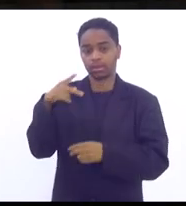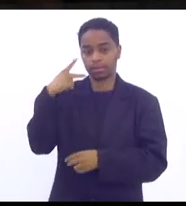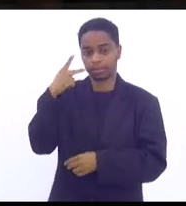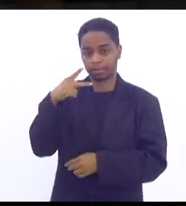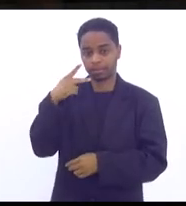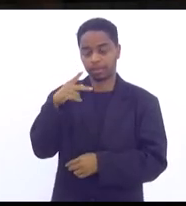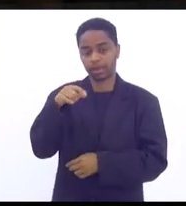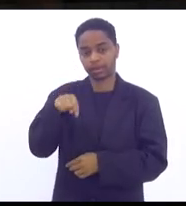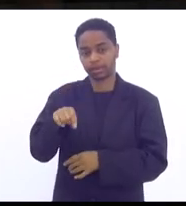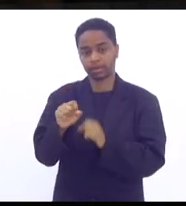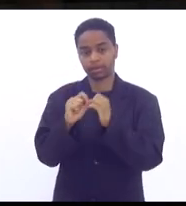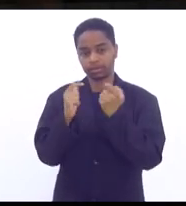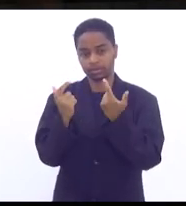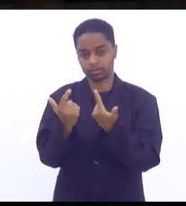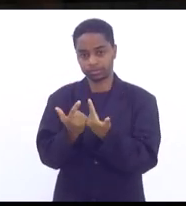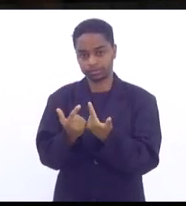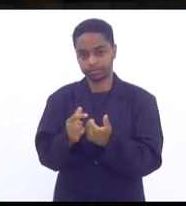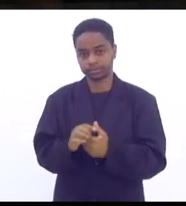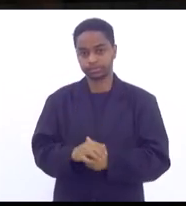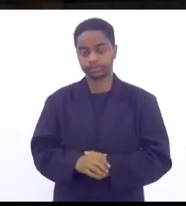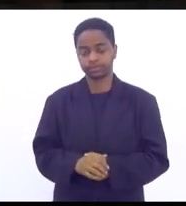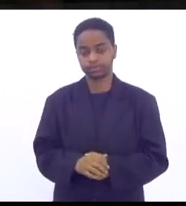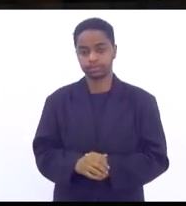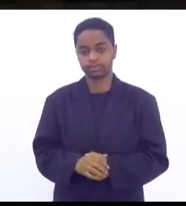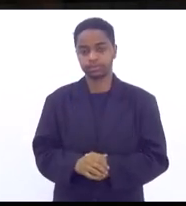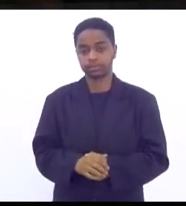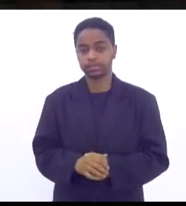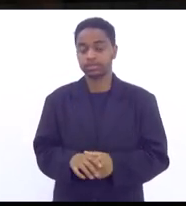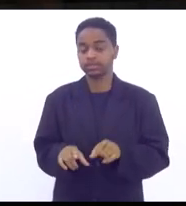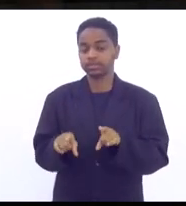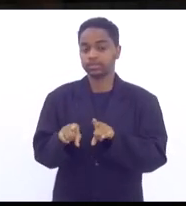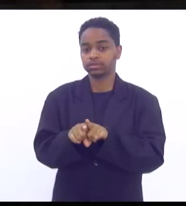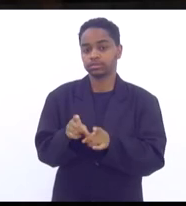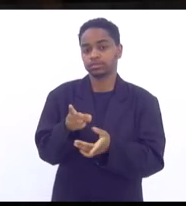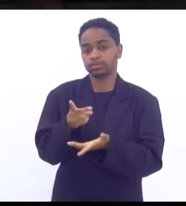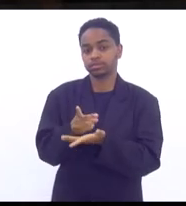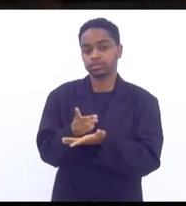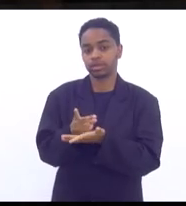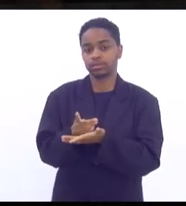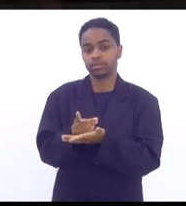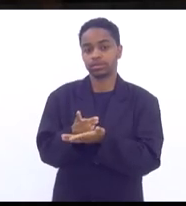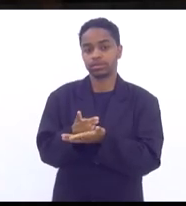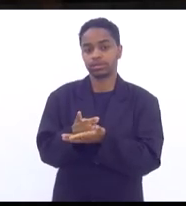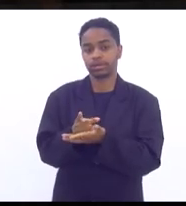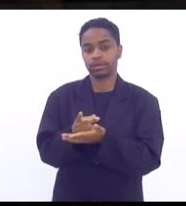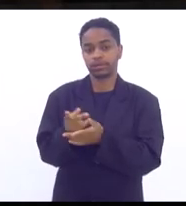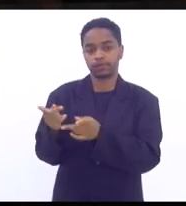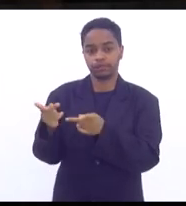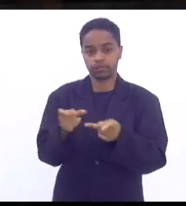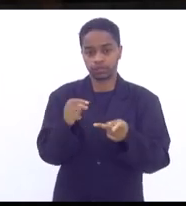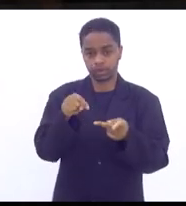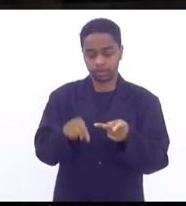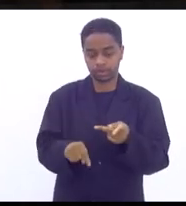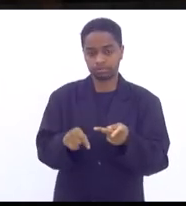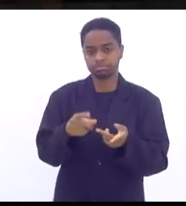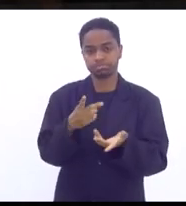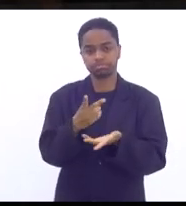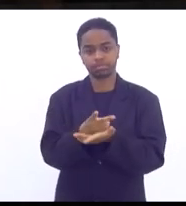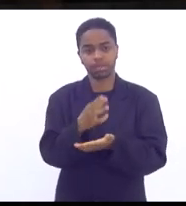aqui e foi suscitado a mediar conflitos, respondeu